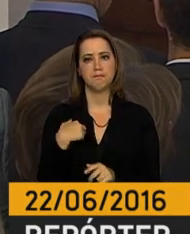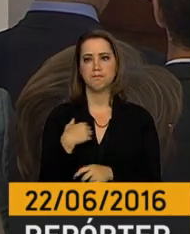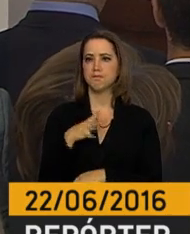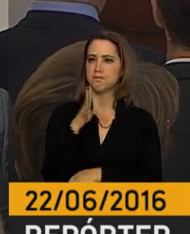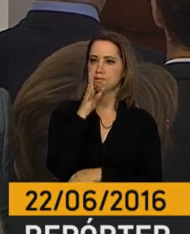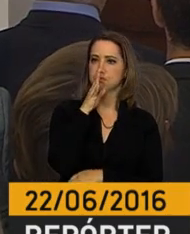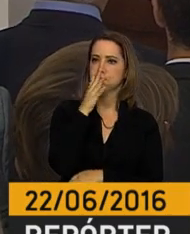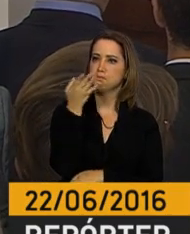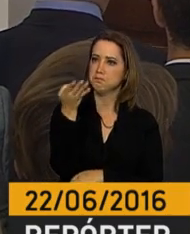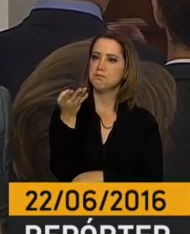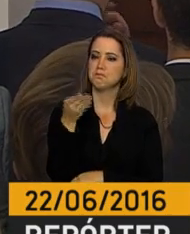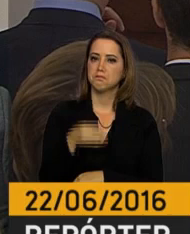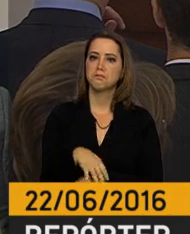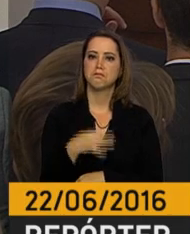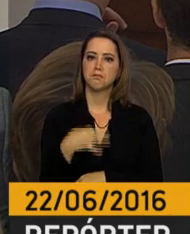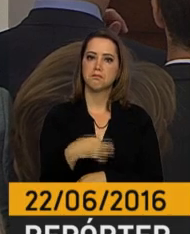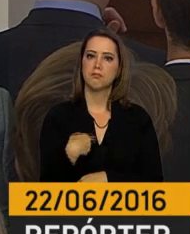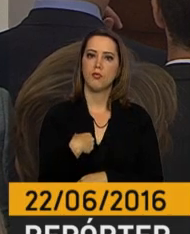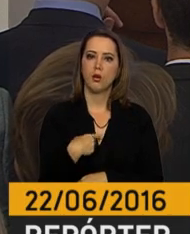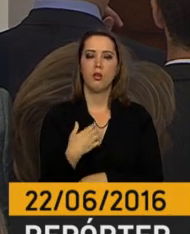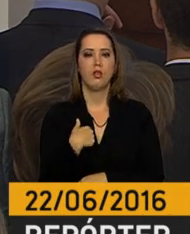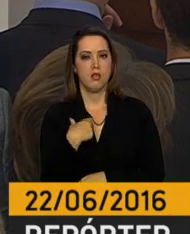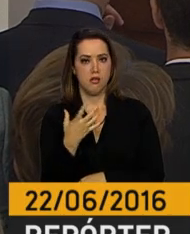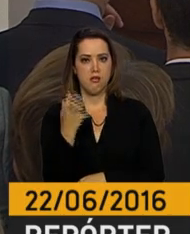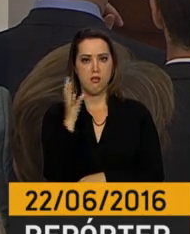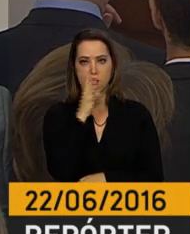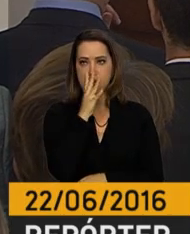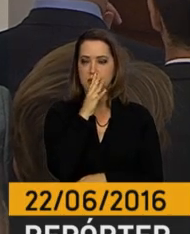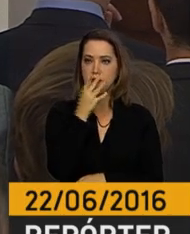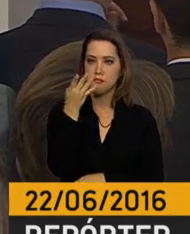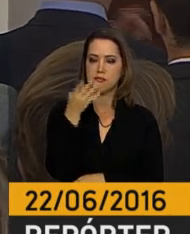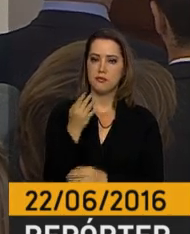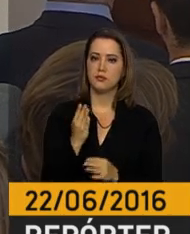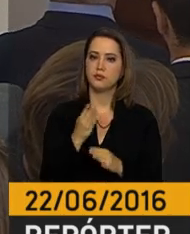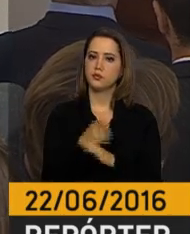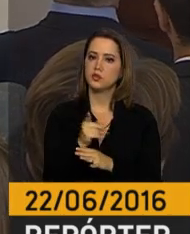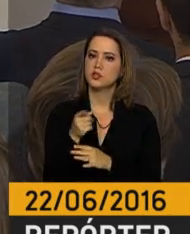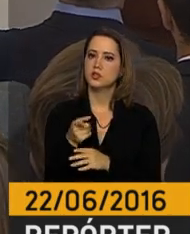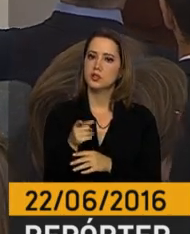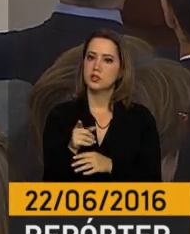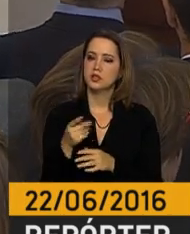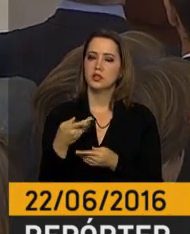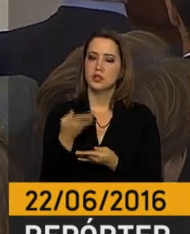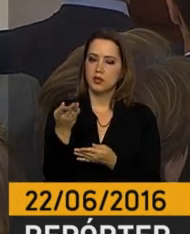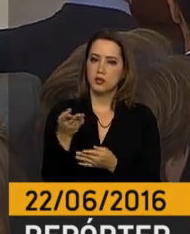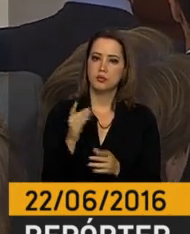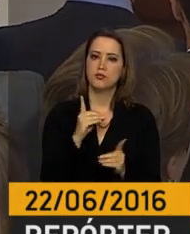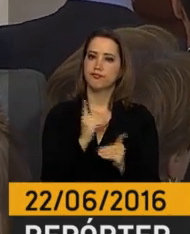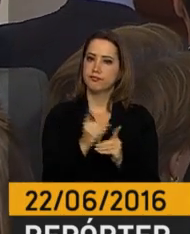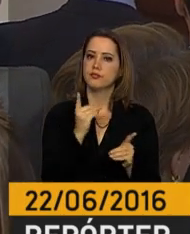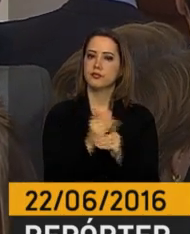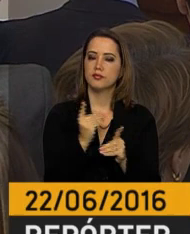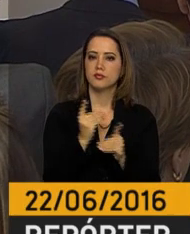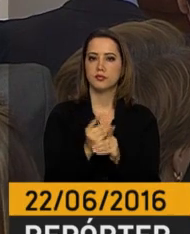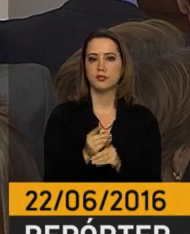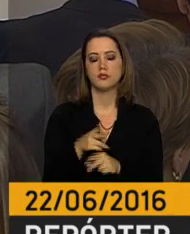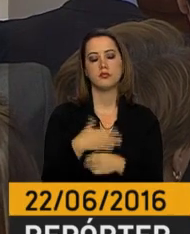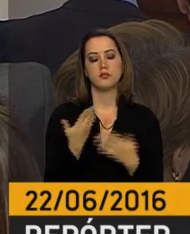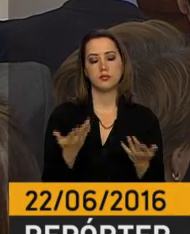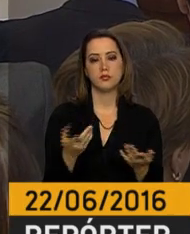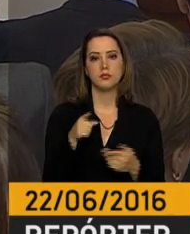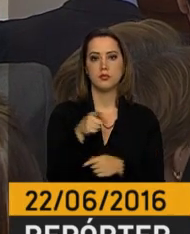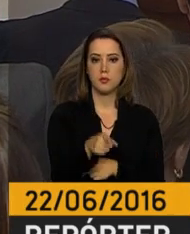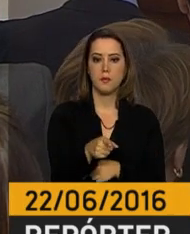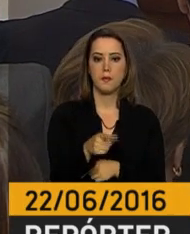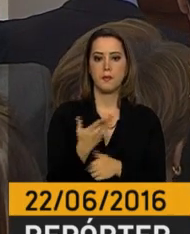posições e encantado que estava passei a frequentá-lo digamos assim e